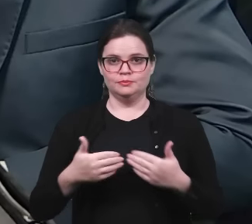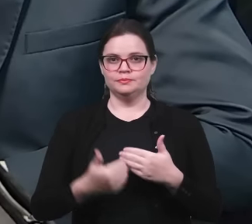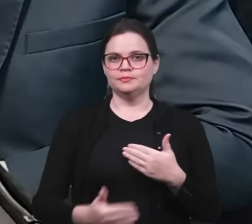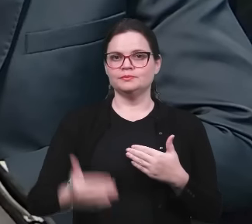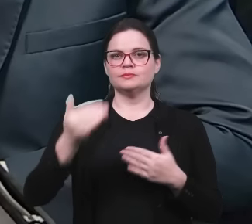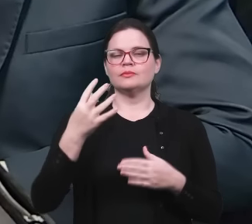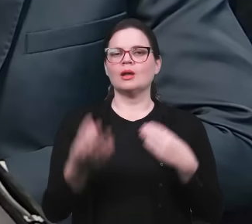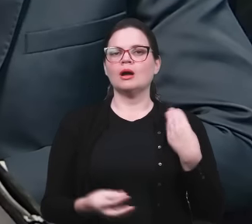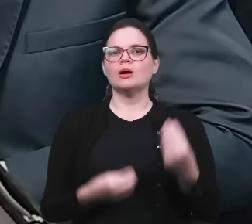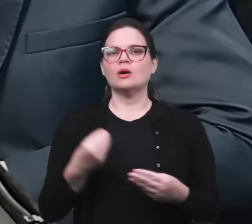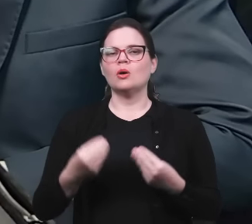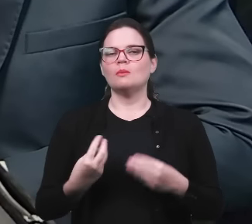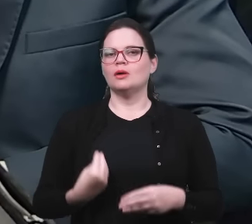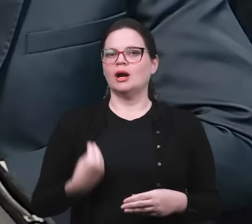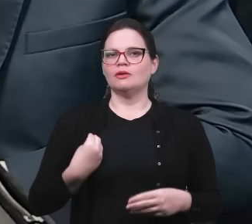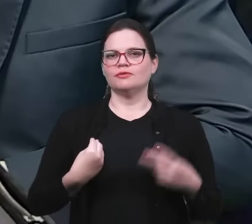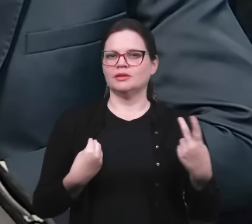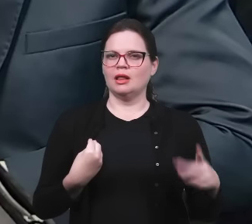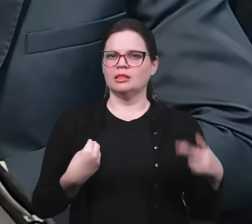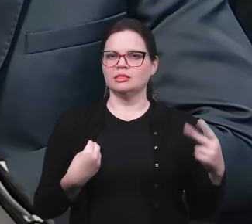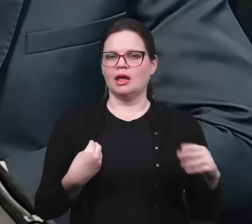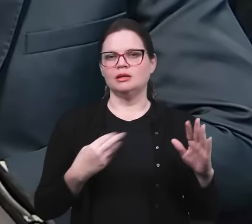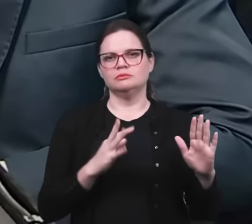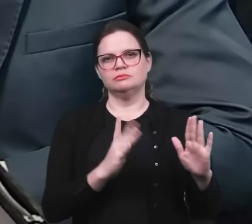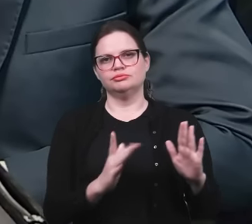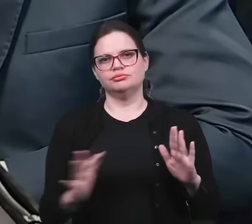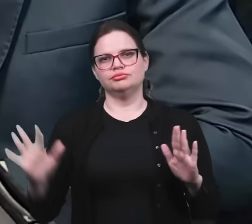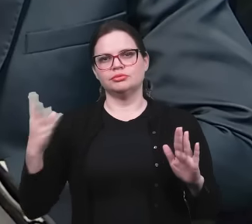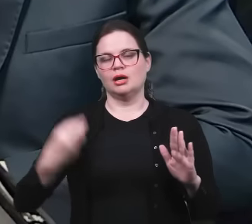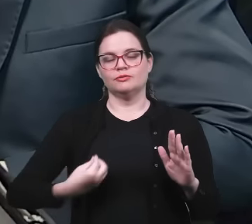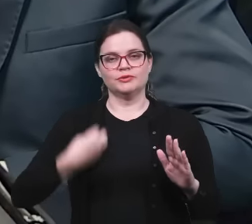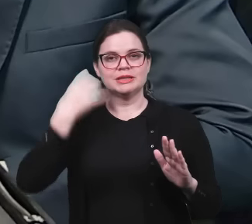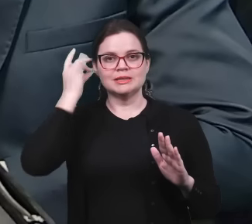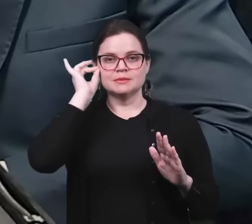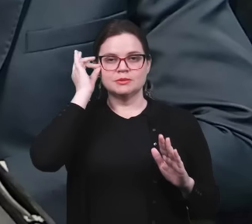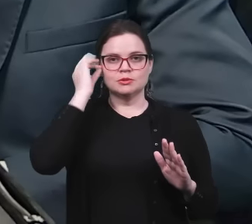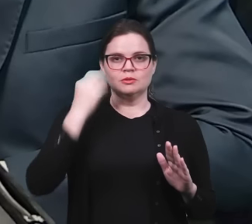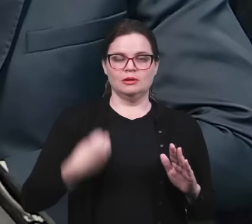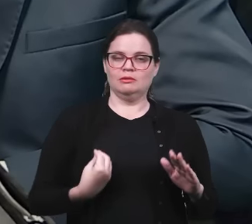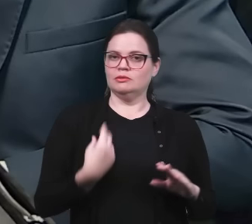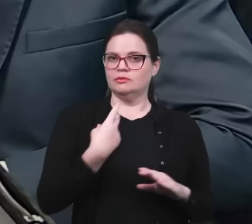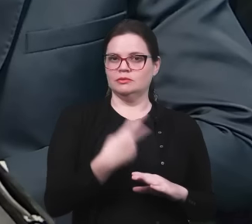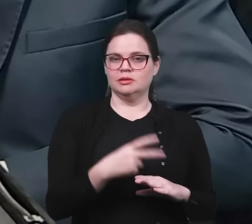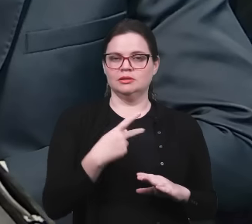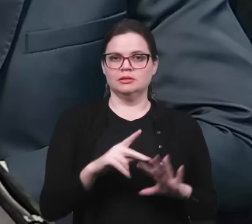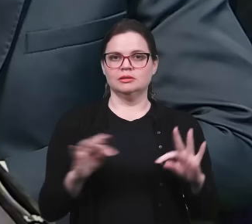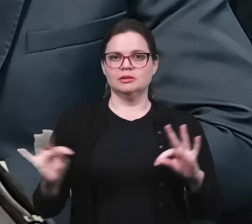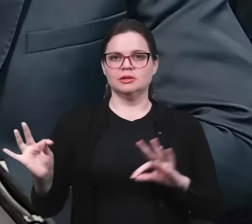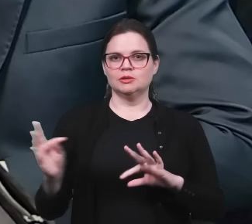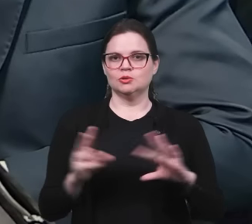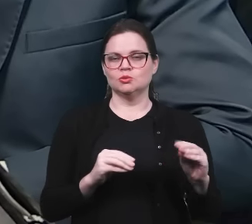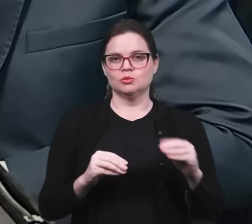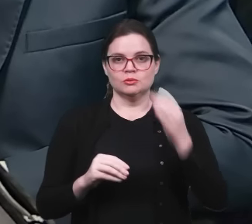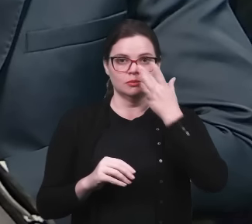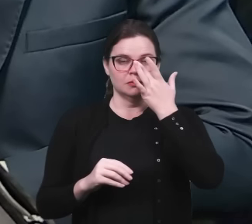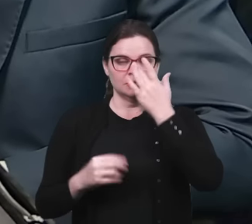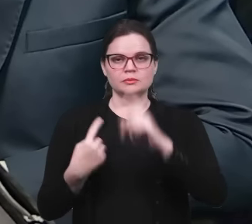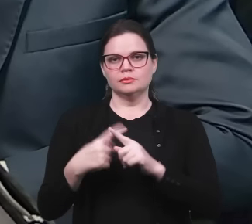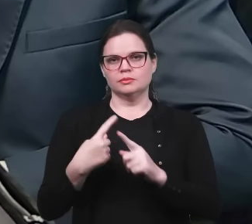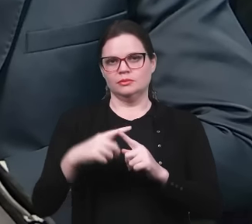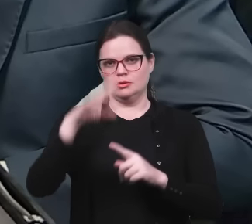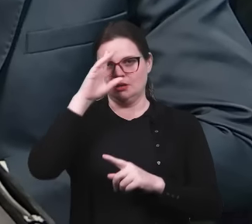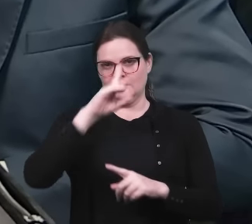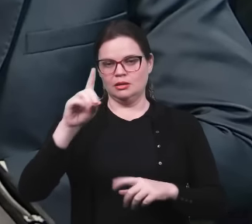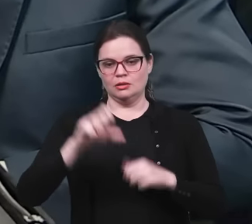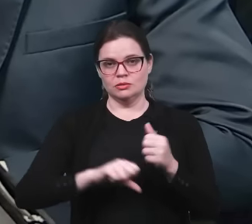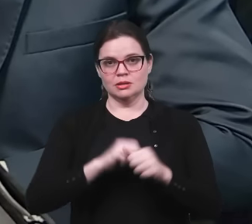se desenvolveu a vida espiritual, a vida de Pedro, né, no todo? Porque quando Deus transforma